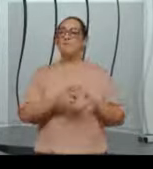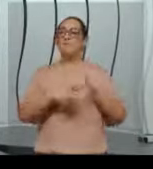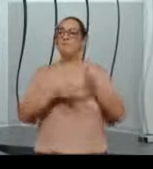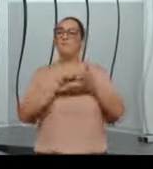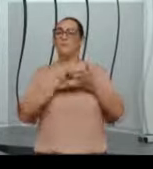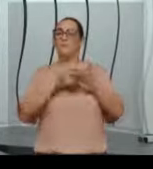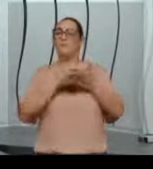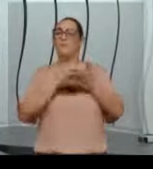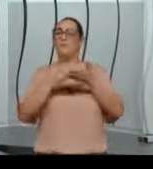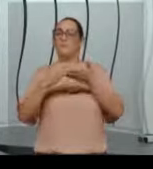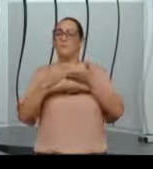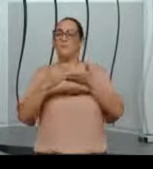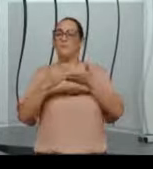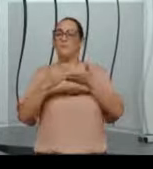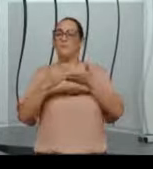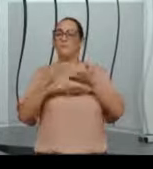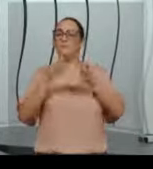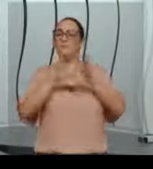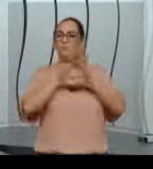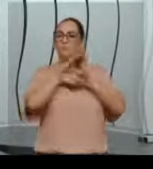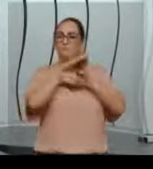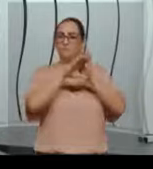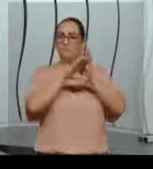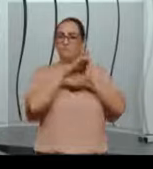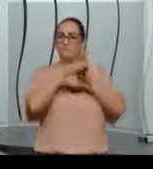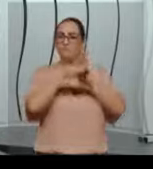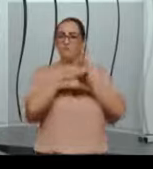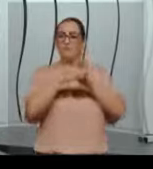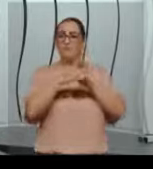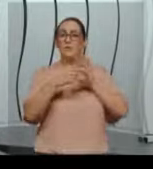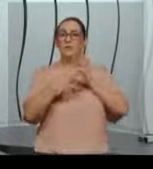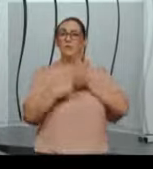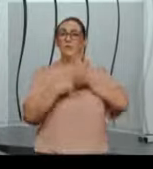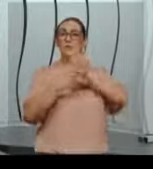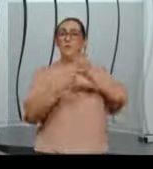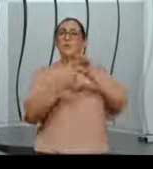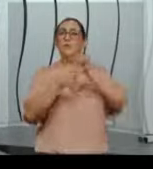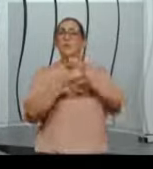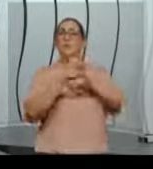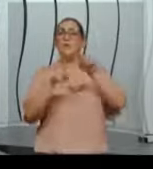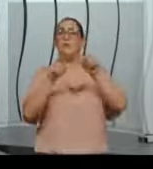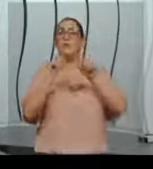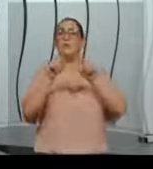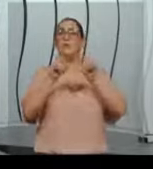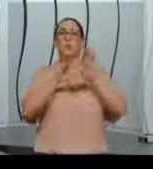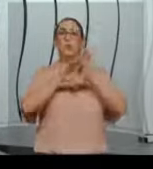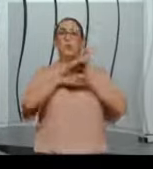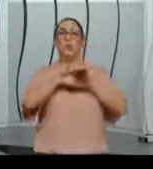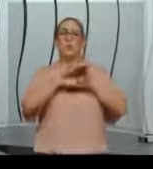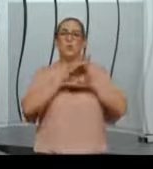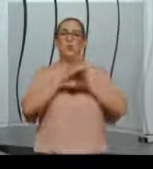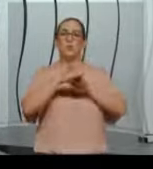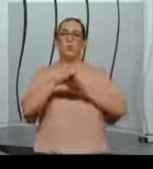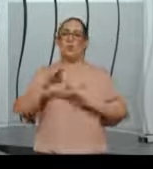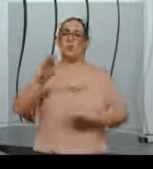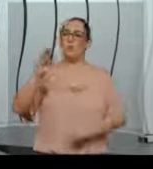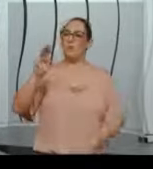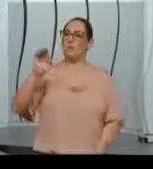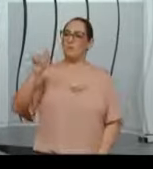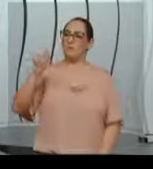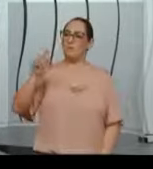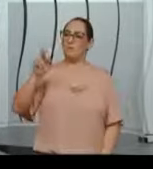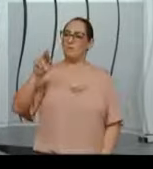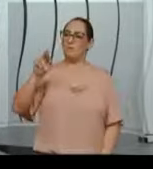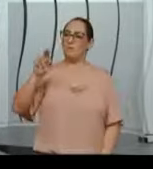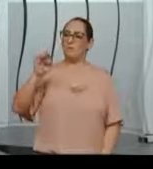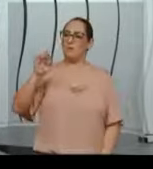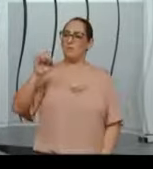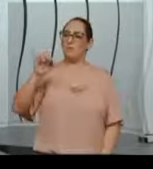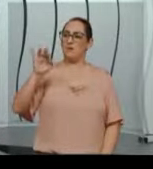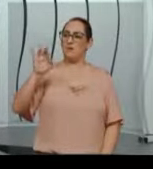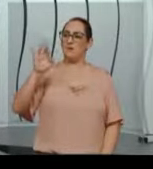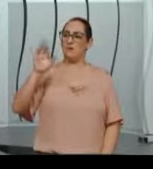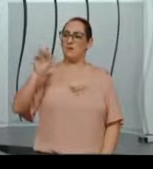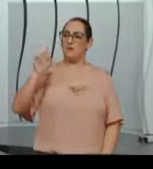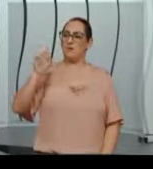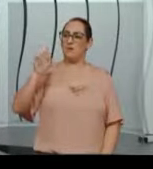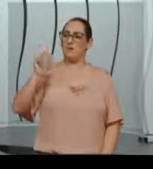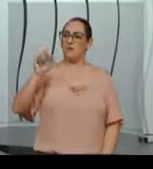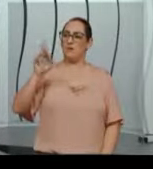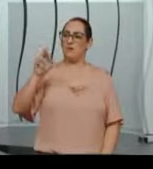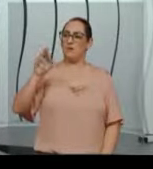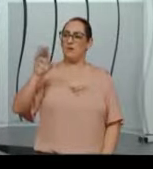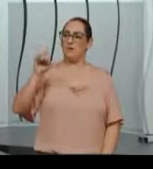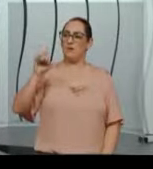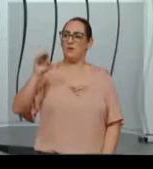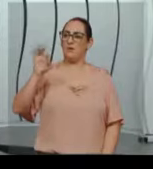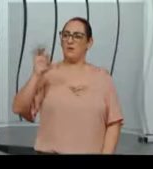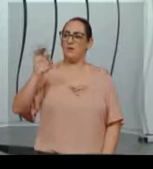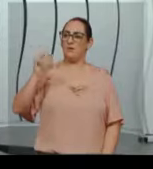isomeria especificamente, eu quero trazer para vocês o conceito de barreira rotacional. Vamos ler juntos? Então, barreira rotacional